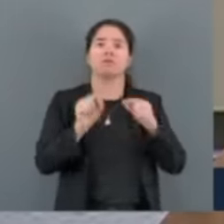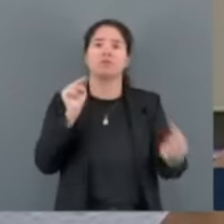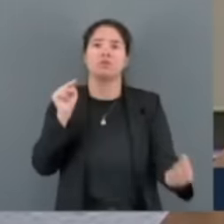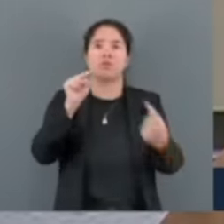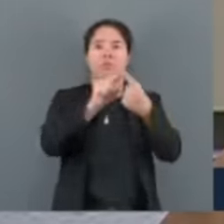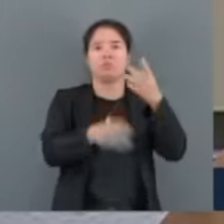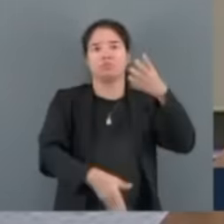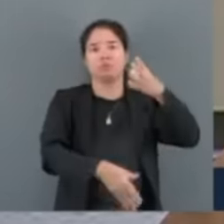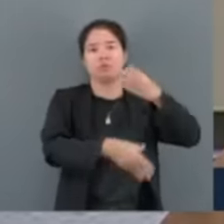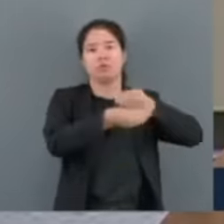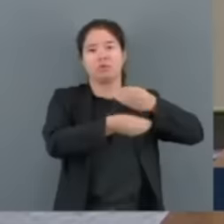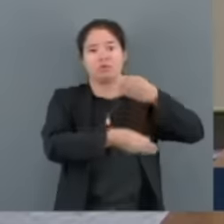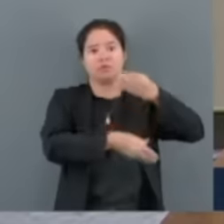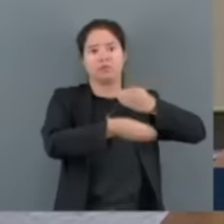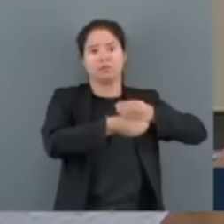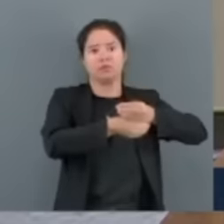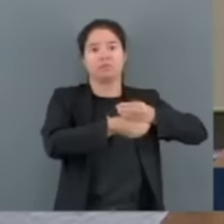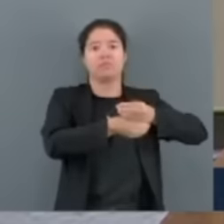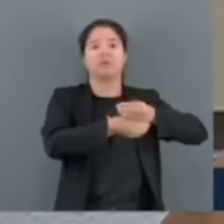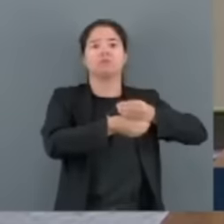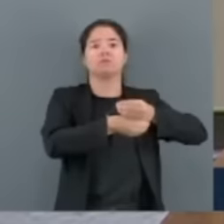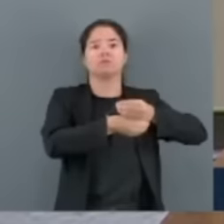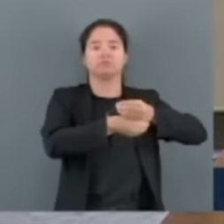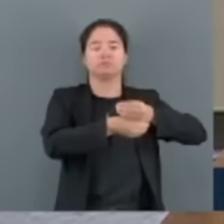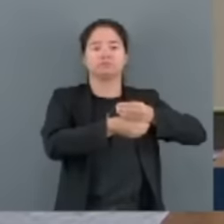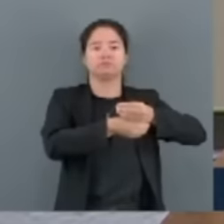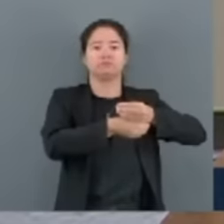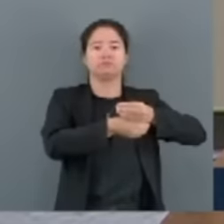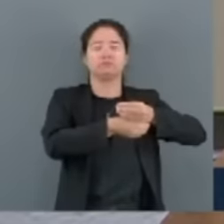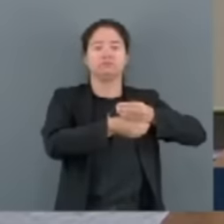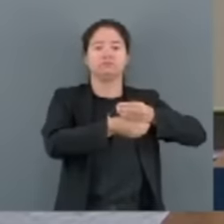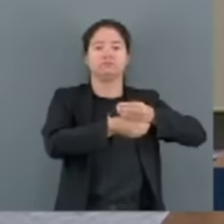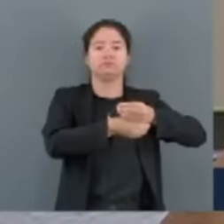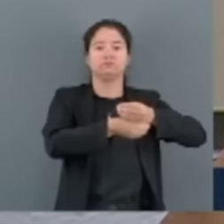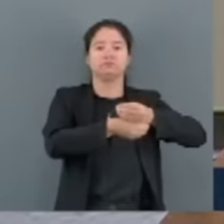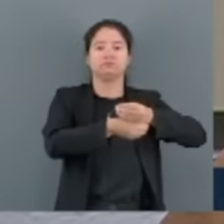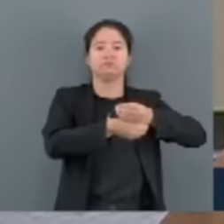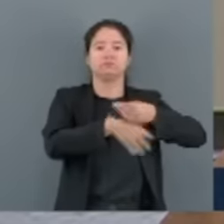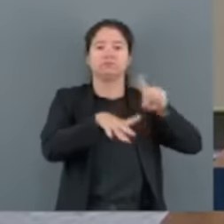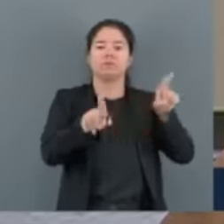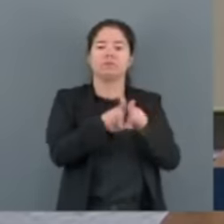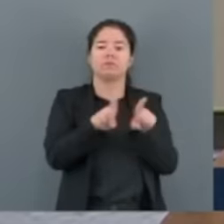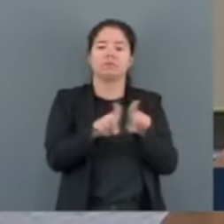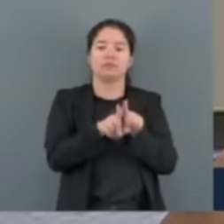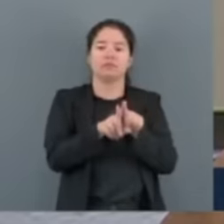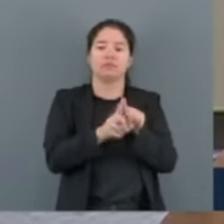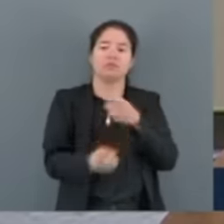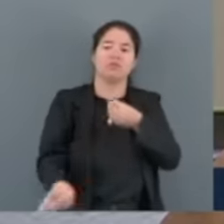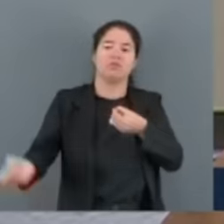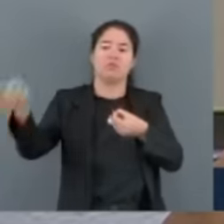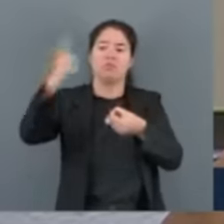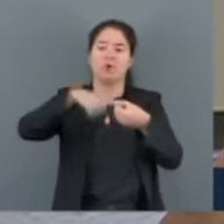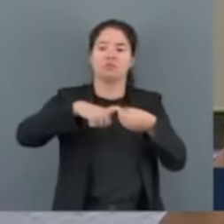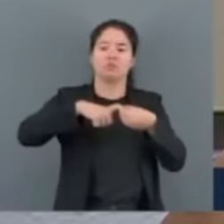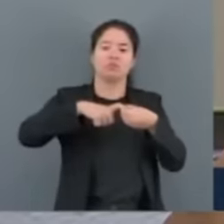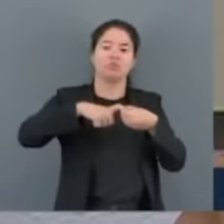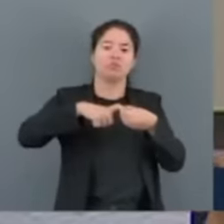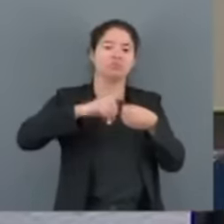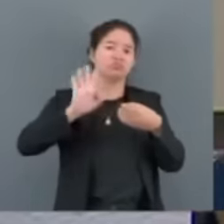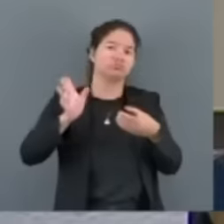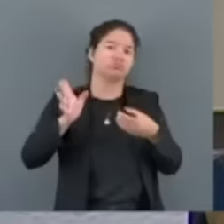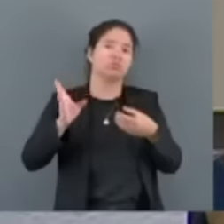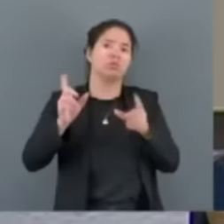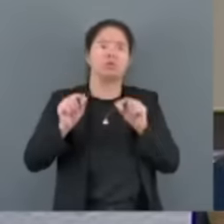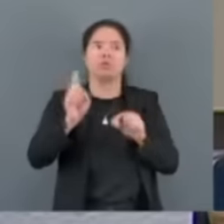emendas parlamentares e também com o retorno ao Ministério da Saúde, a